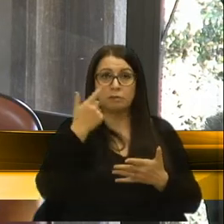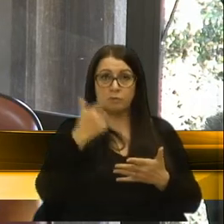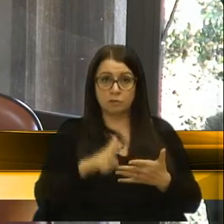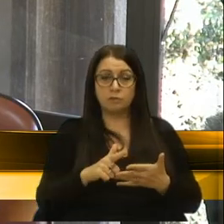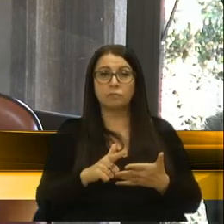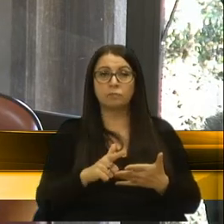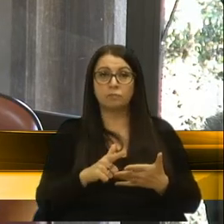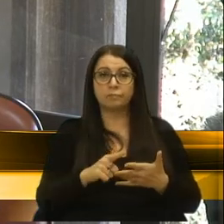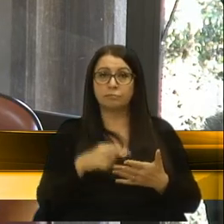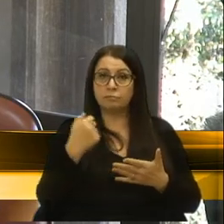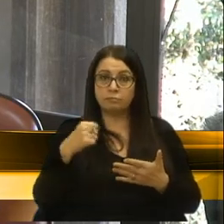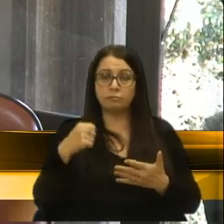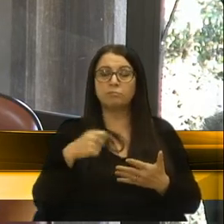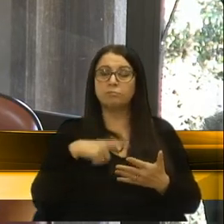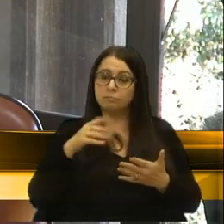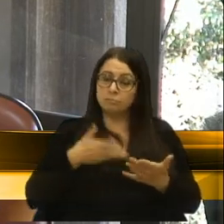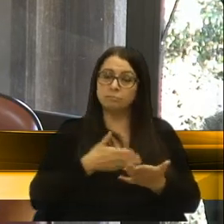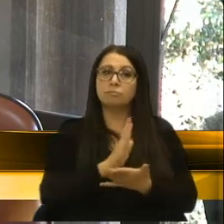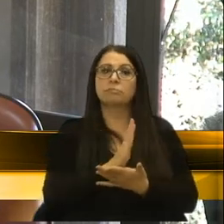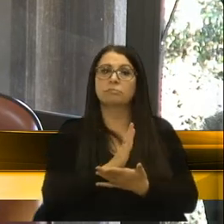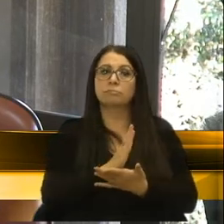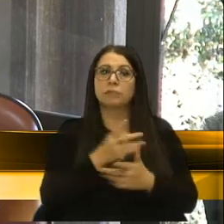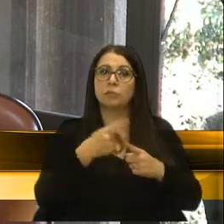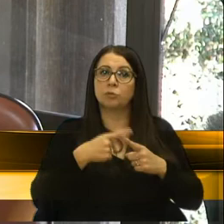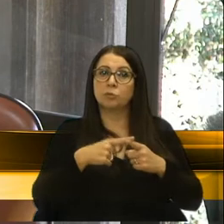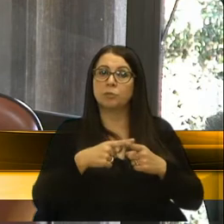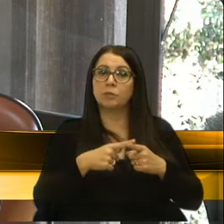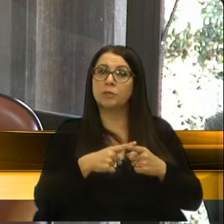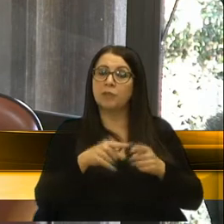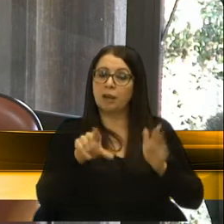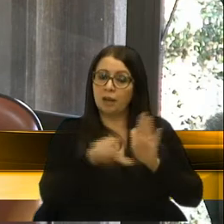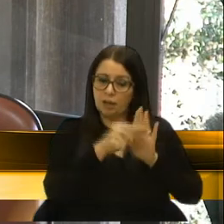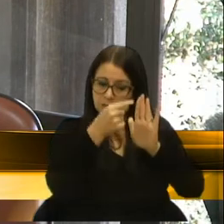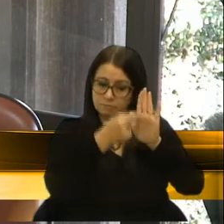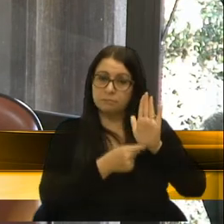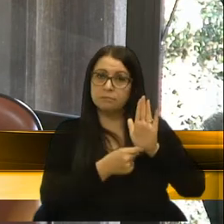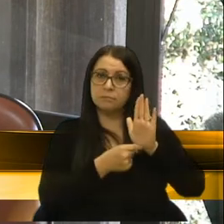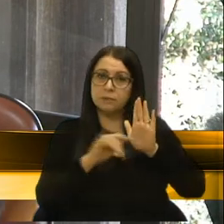ele deve ser aprovado porque ele é legal,